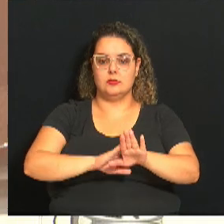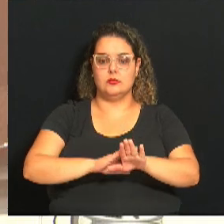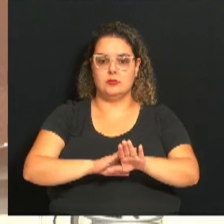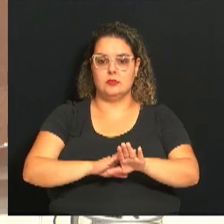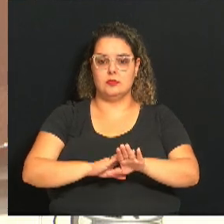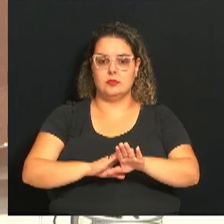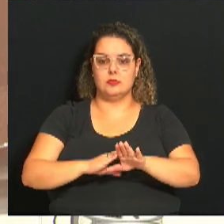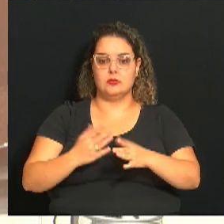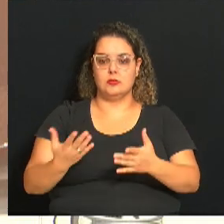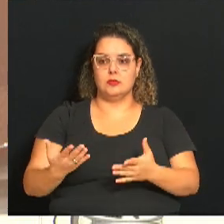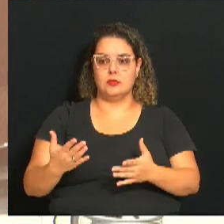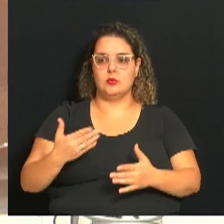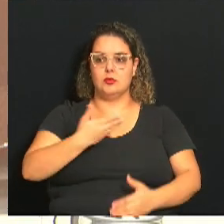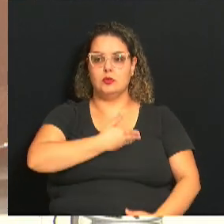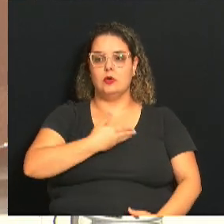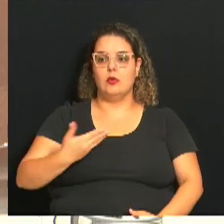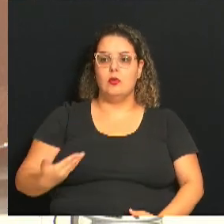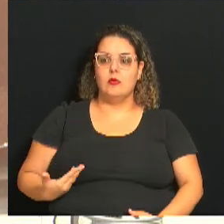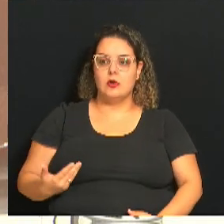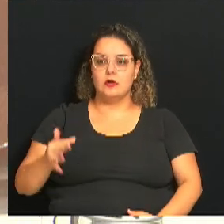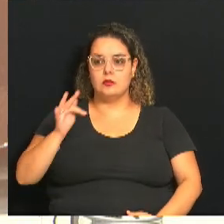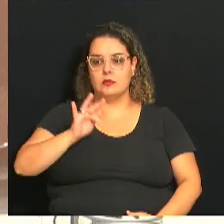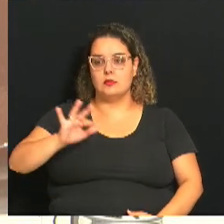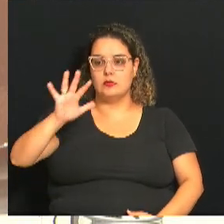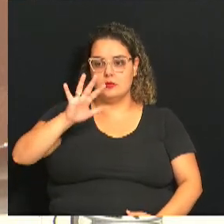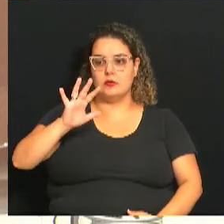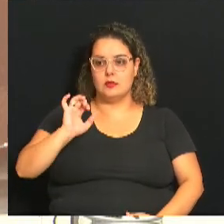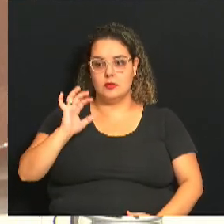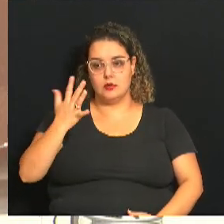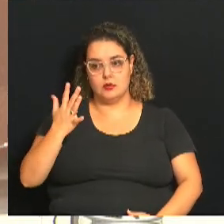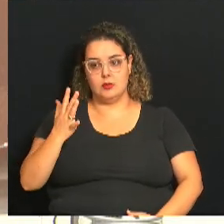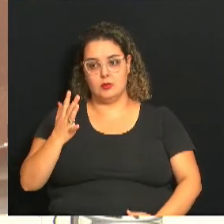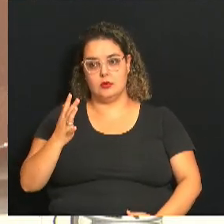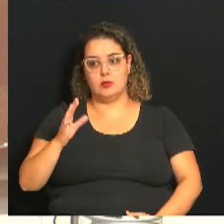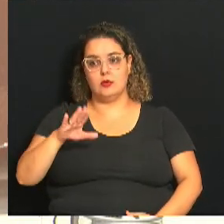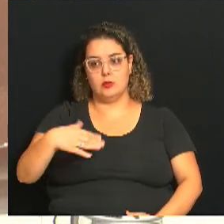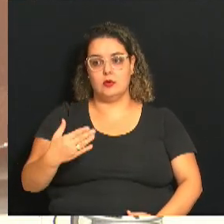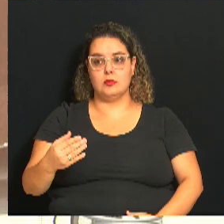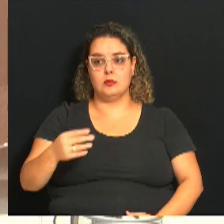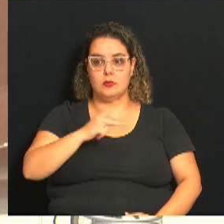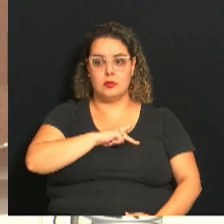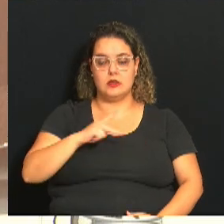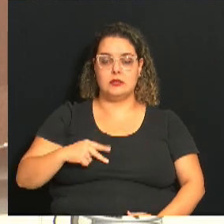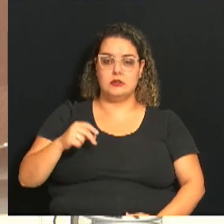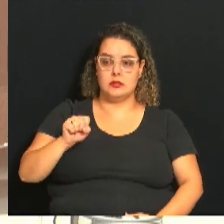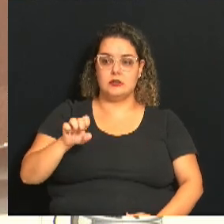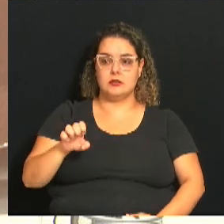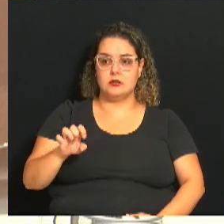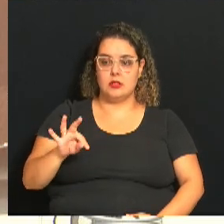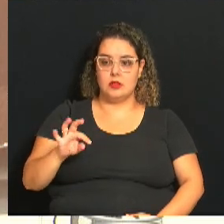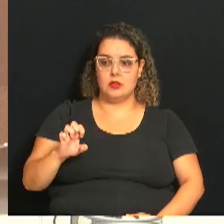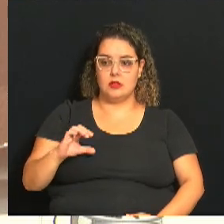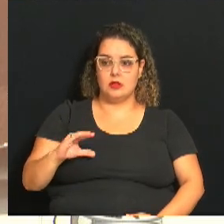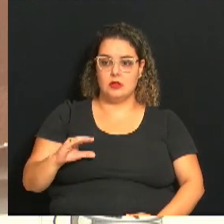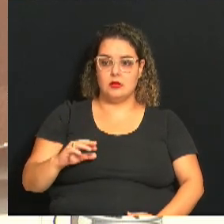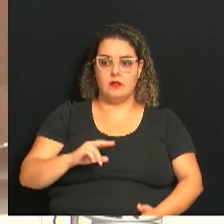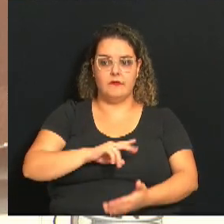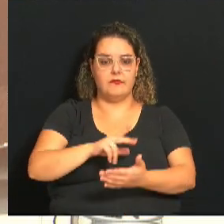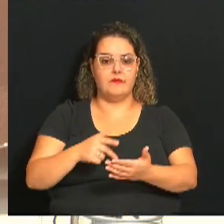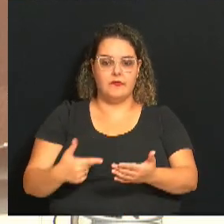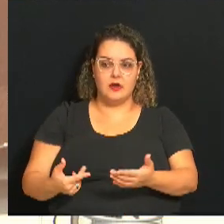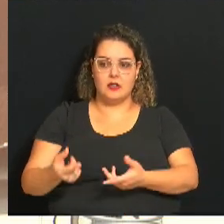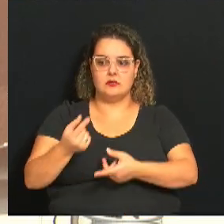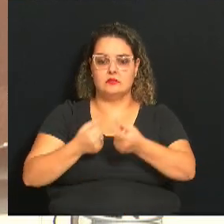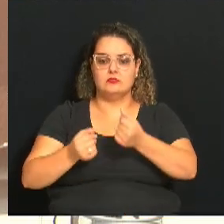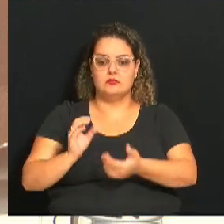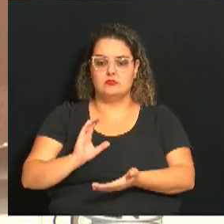governo federal, se você não tem ação, e aconteceu isso comigo quando eu era presidente da CETEC. Nós perdemos vários investimentos para o mercado, porque não tinha